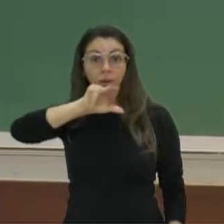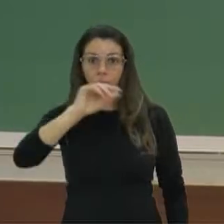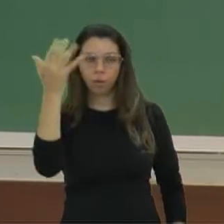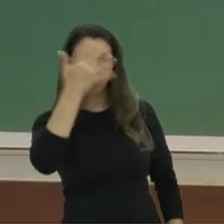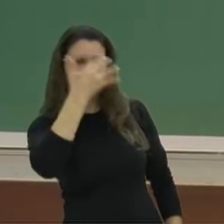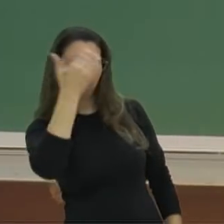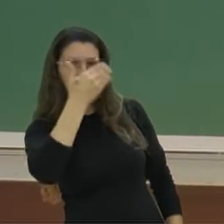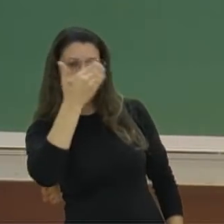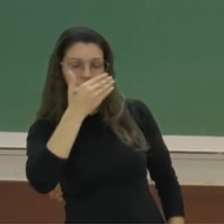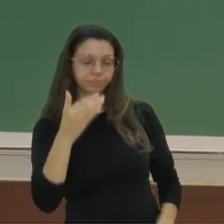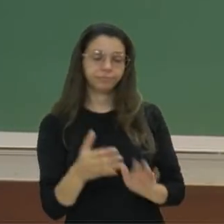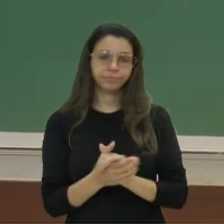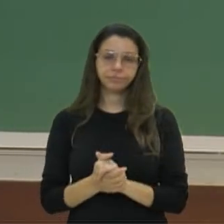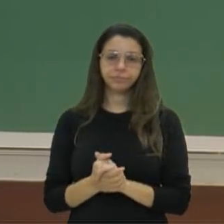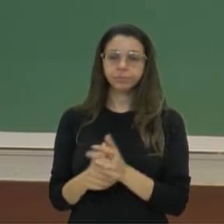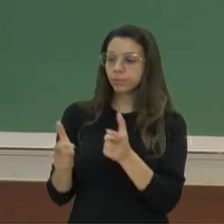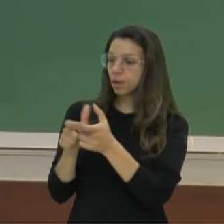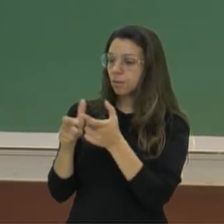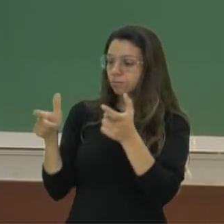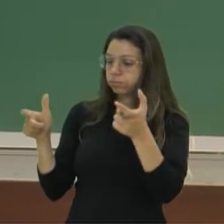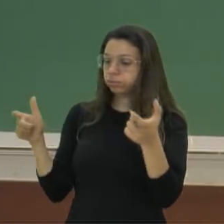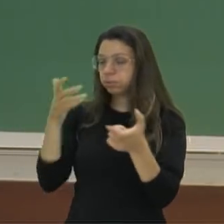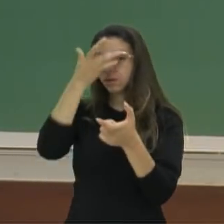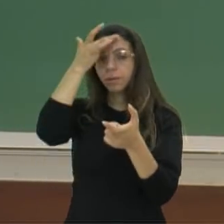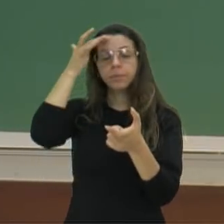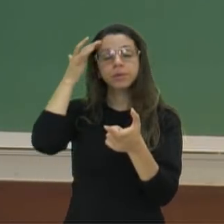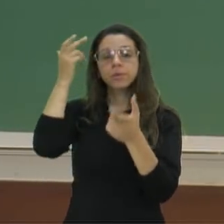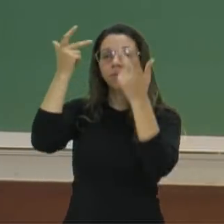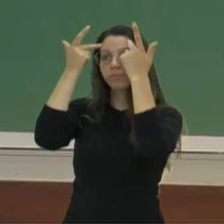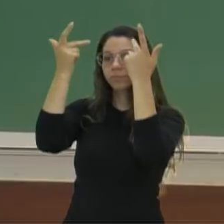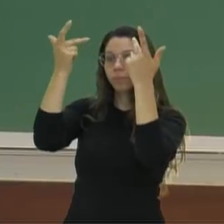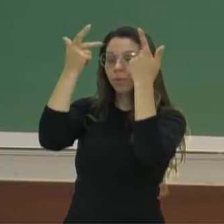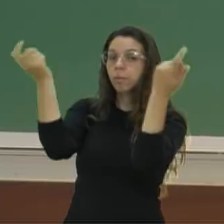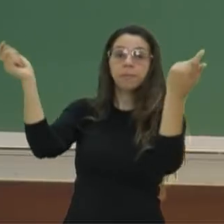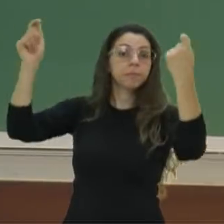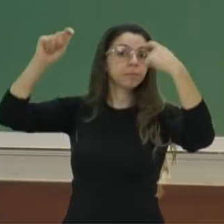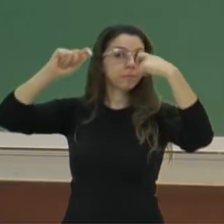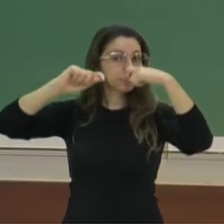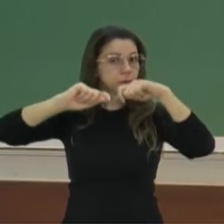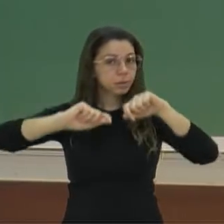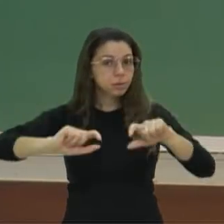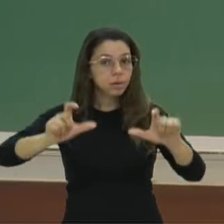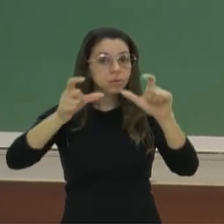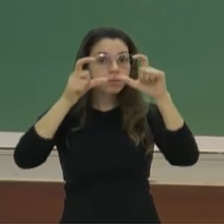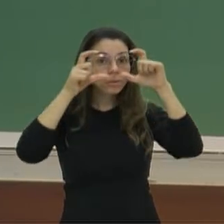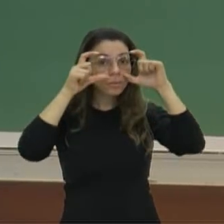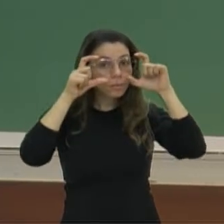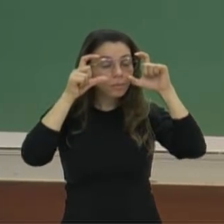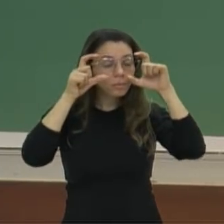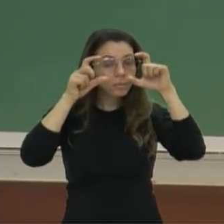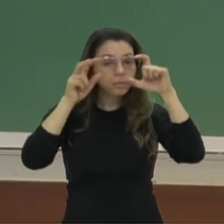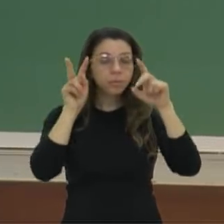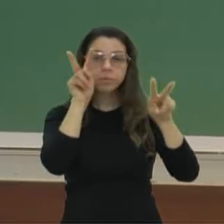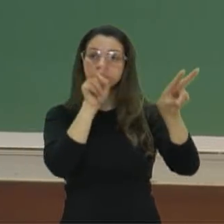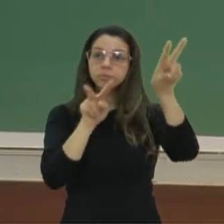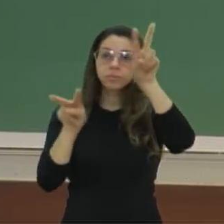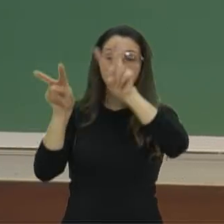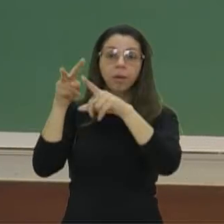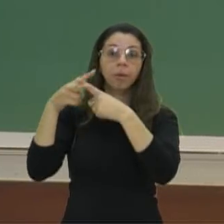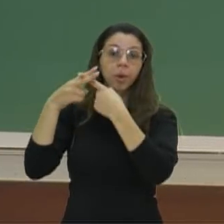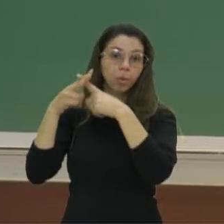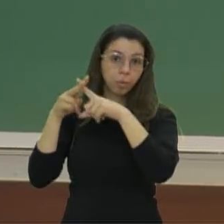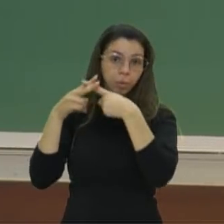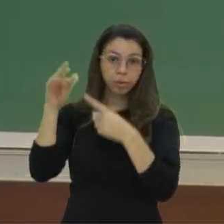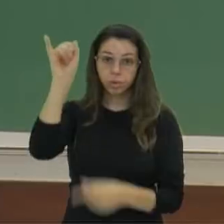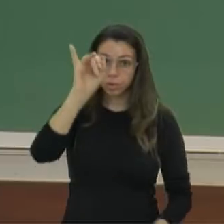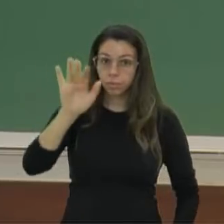a maioria das pessoas tem uma visão normal, não precisam de um objeto, de um instrumento para corrigir essa